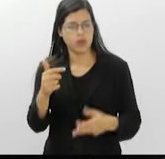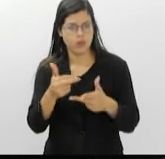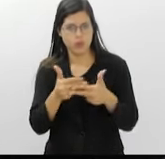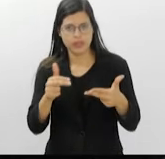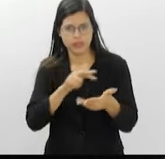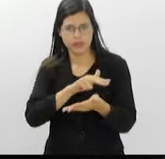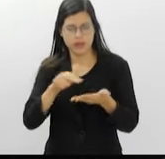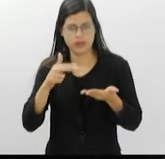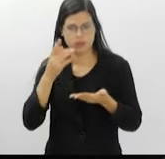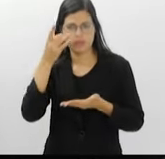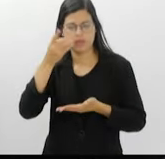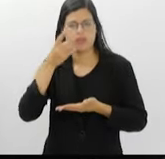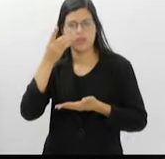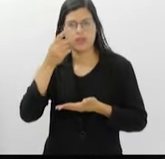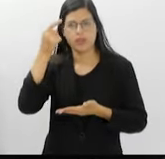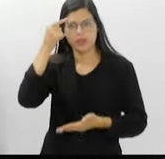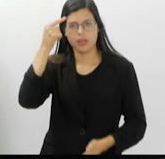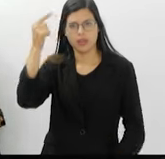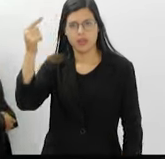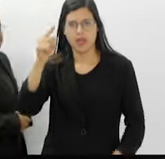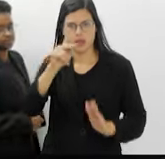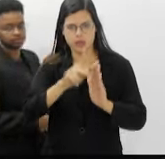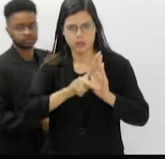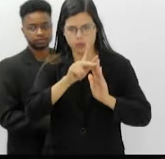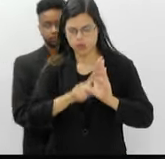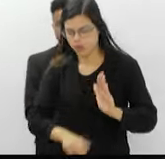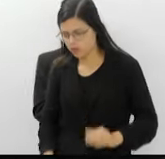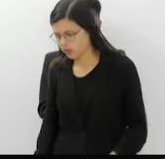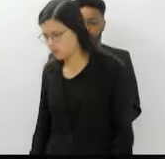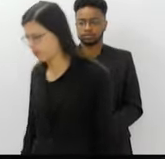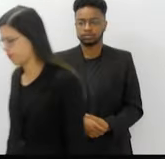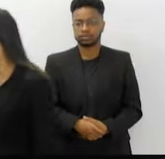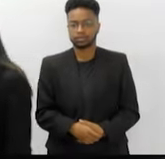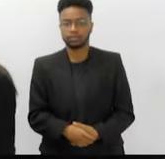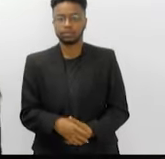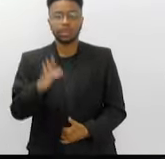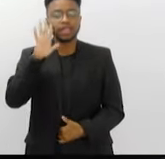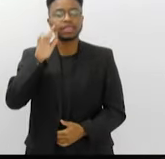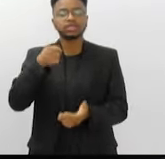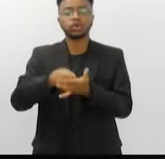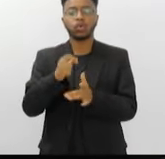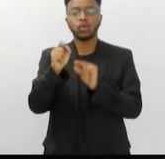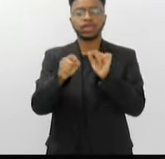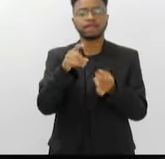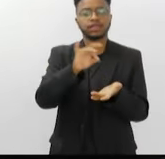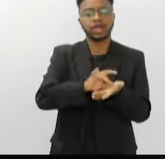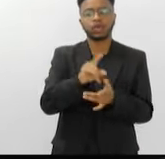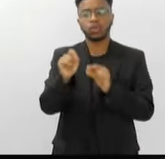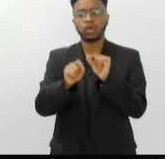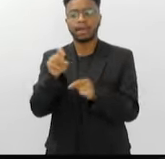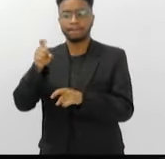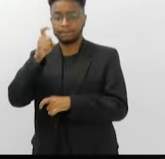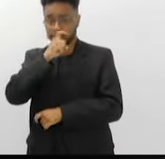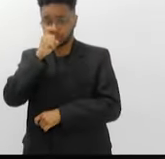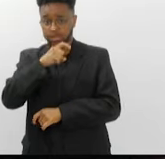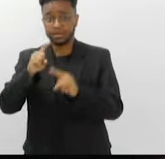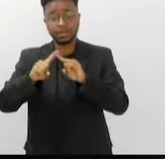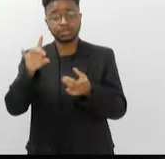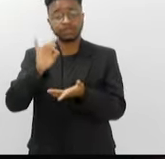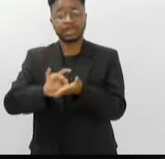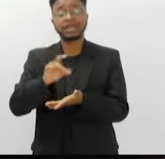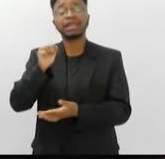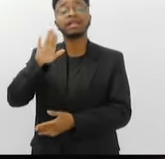deputados ficam com a ideia de que esse projeto vai decidir o que é verdade e o que é mentira. Na verdade, quem decide isso é o